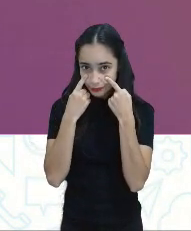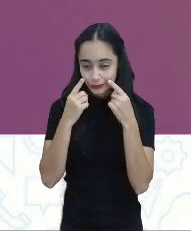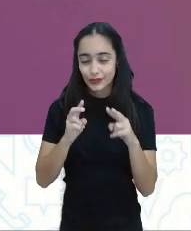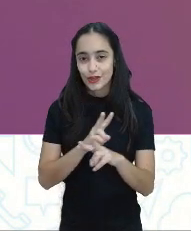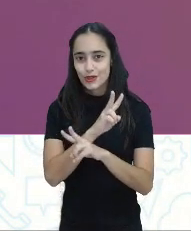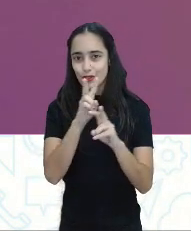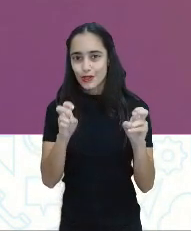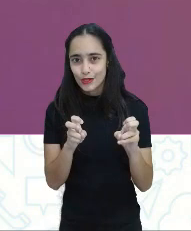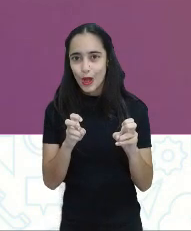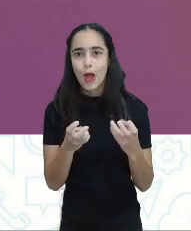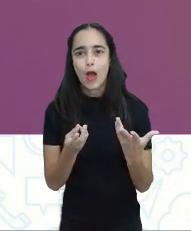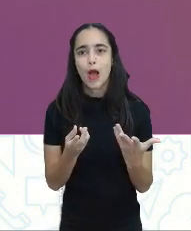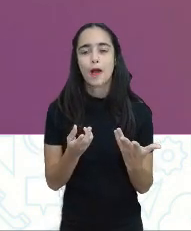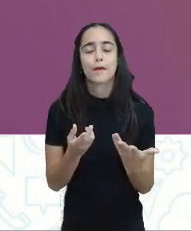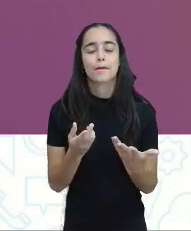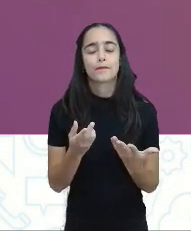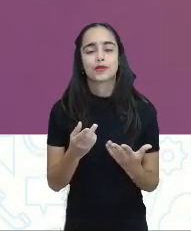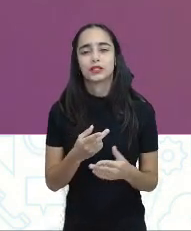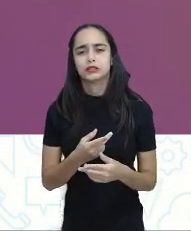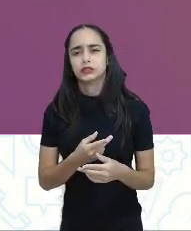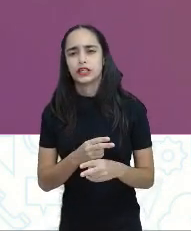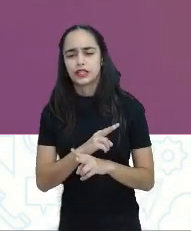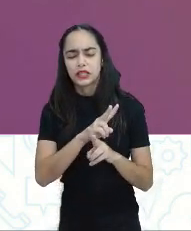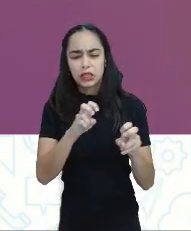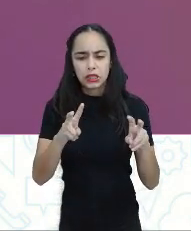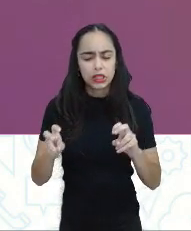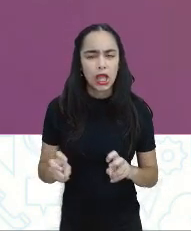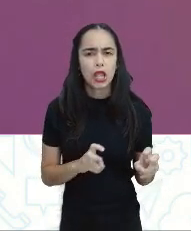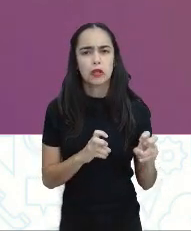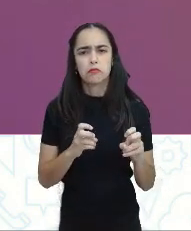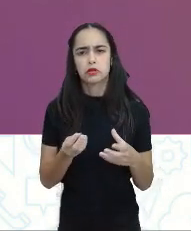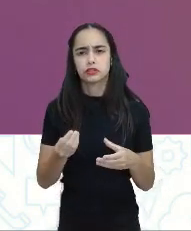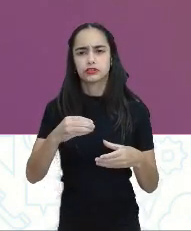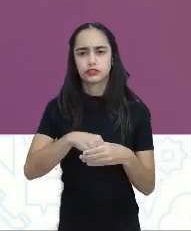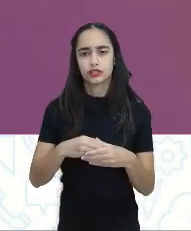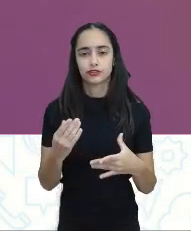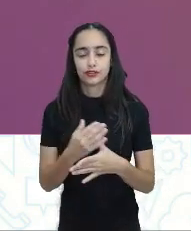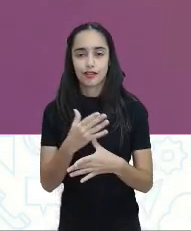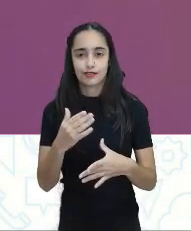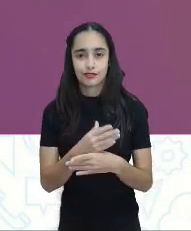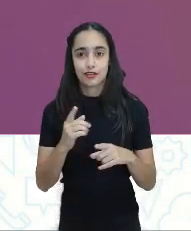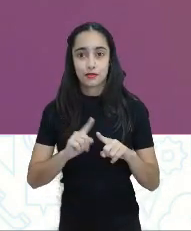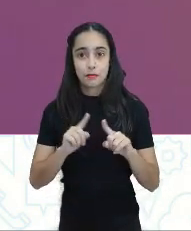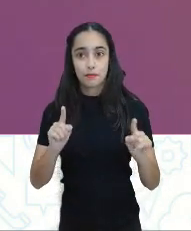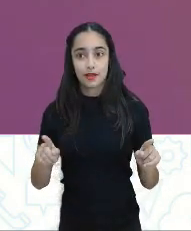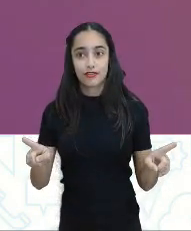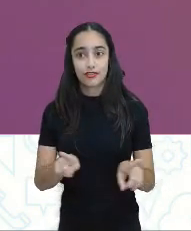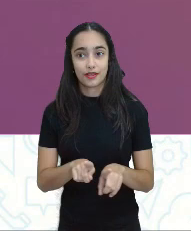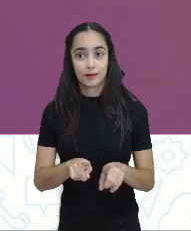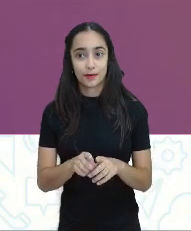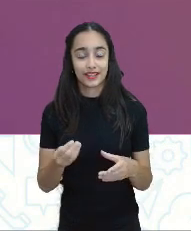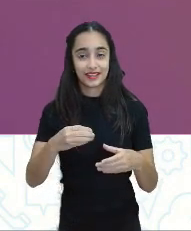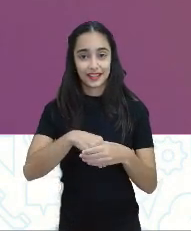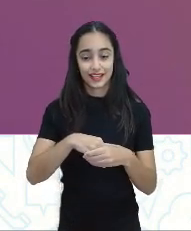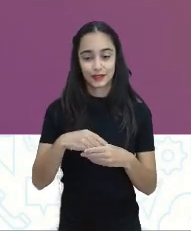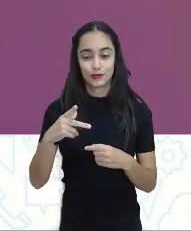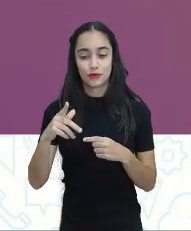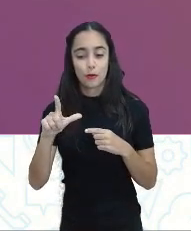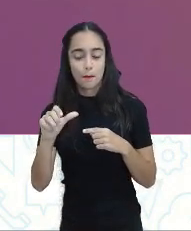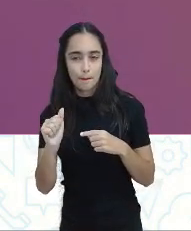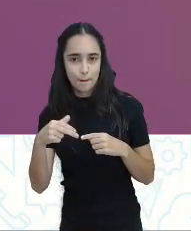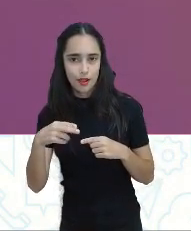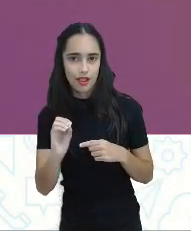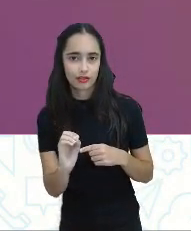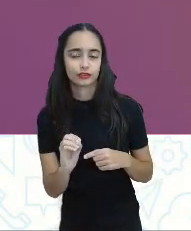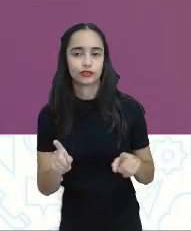que estão em pauta, não só no Estatuto da Cidade, mas também no nosso plano diretor. A questão de moradia, que a gente já falou